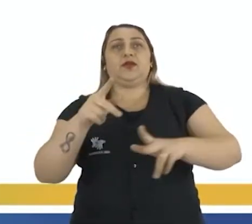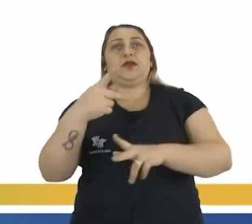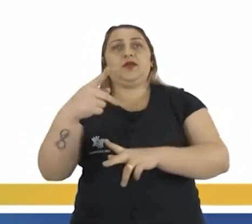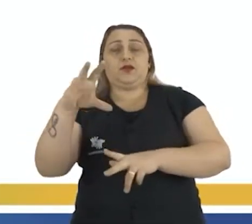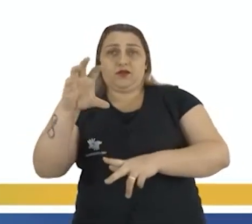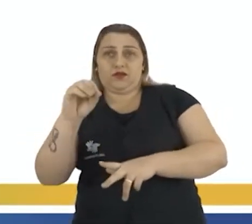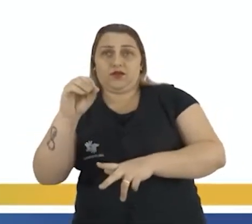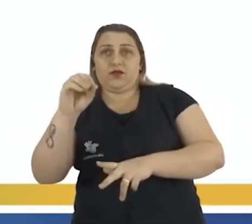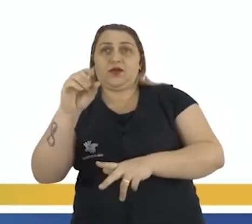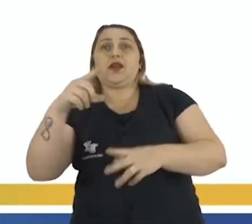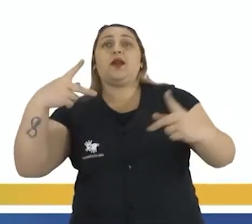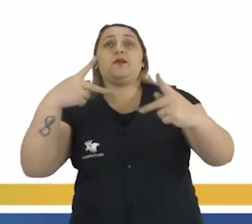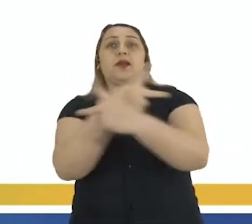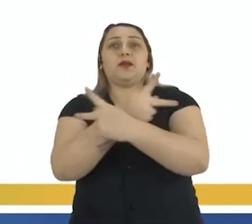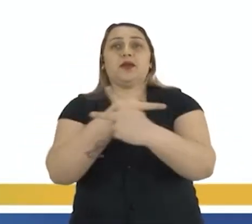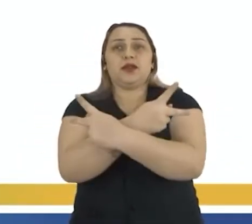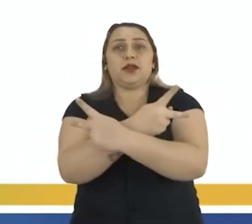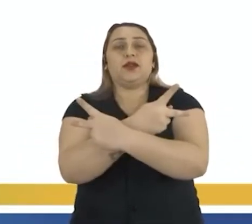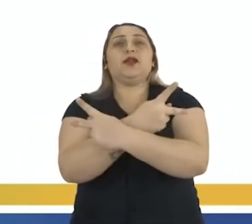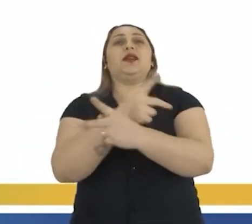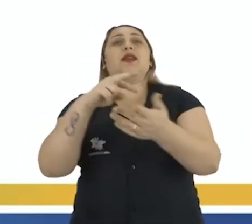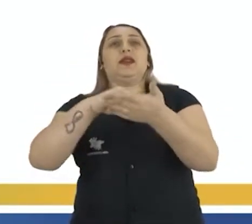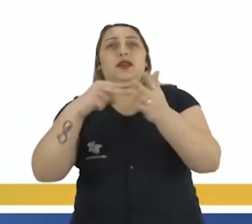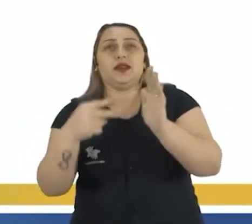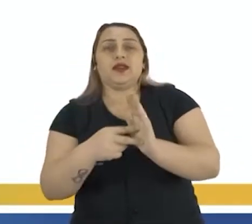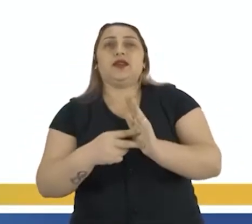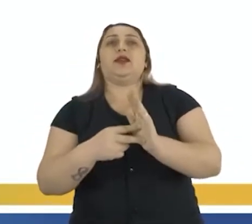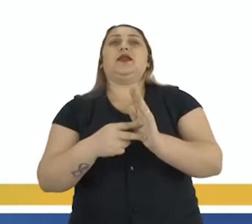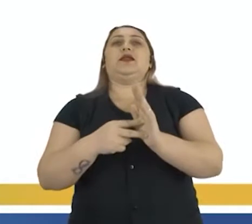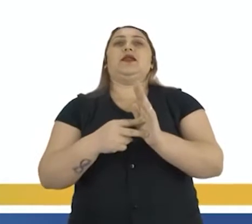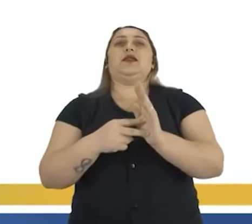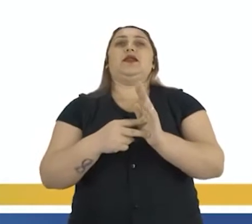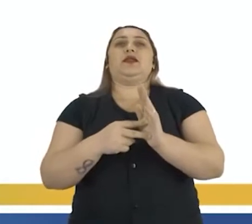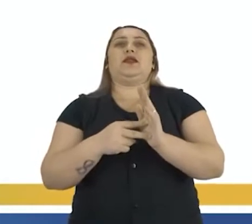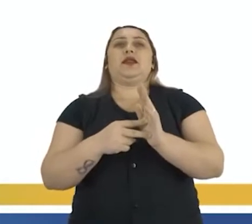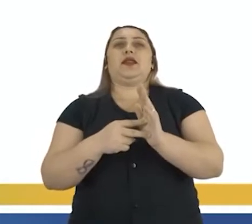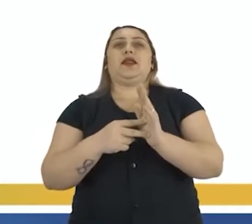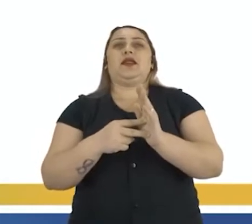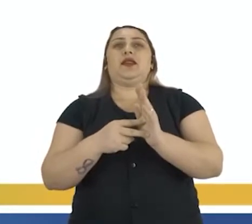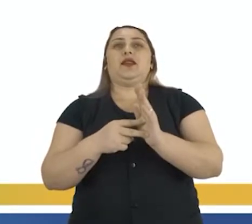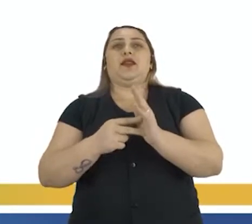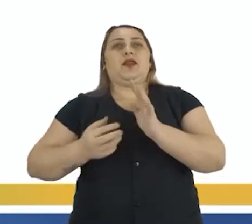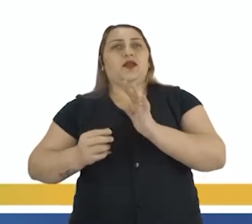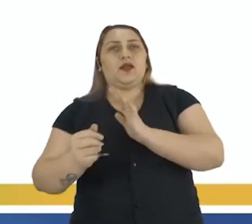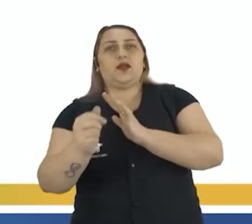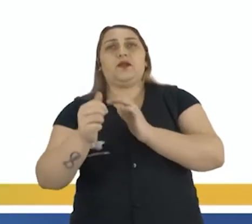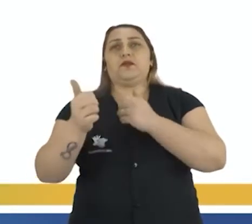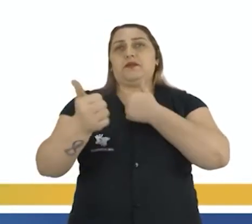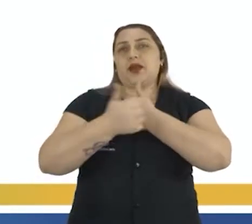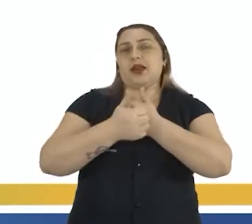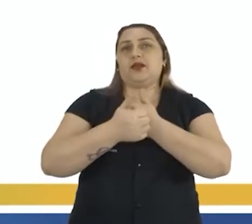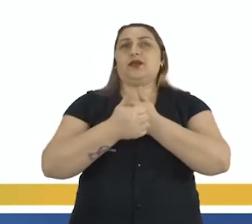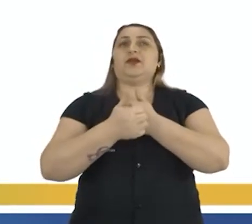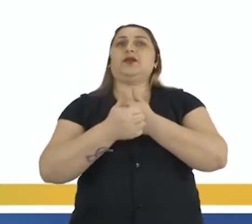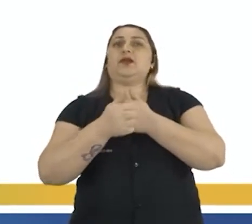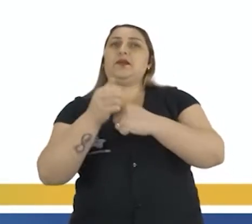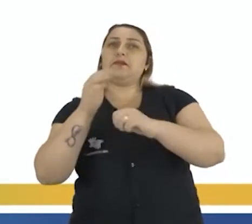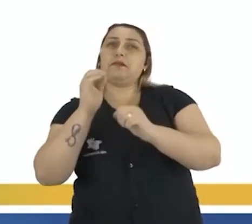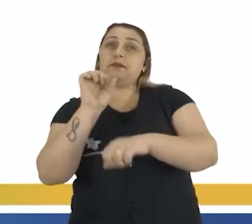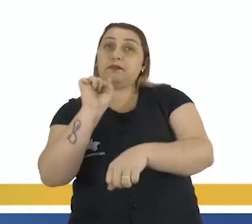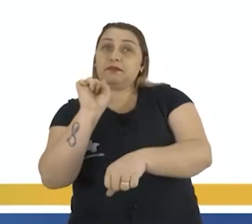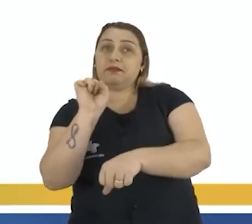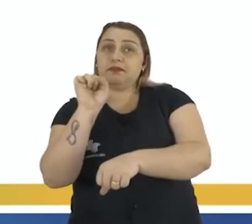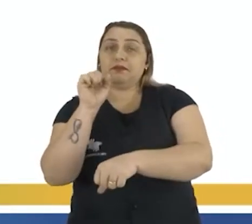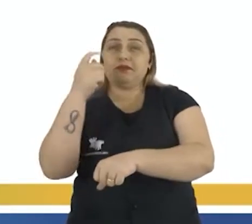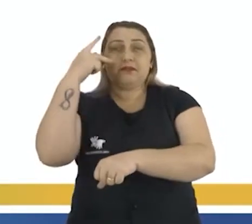sem acento é uma preposição, que significa através de, sobre, ao longo de, perto de,